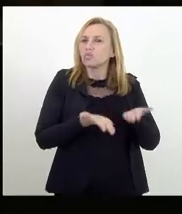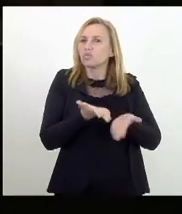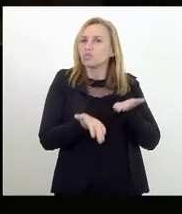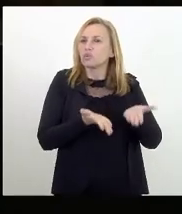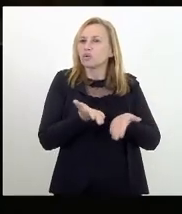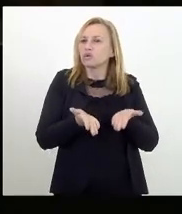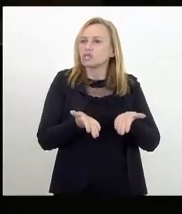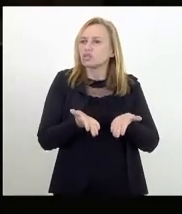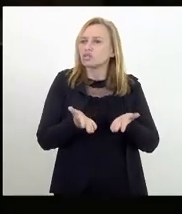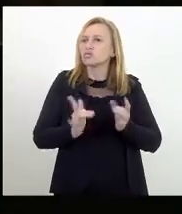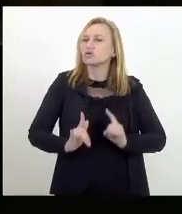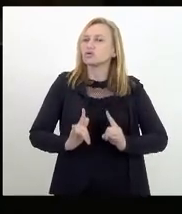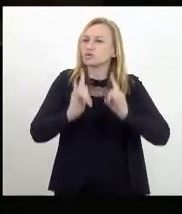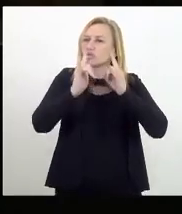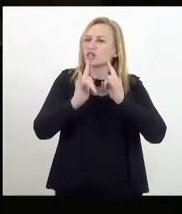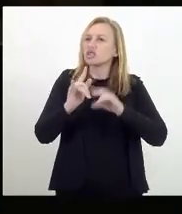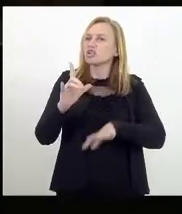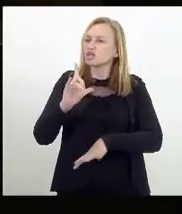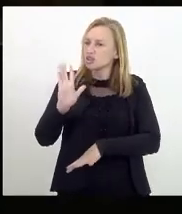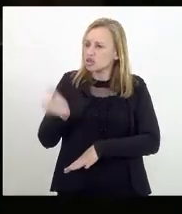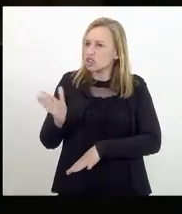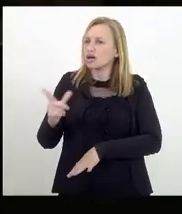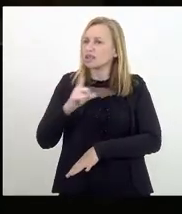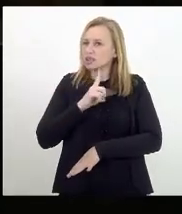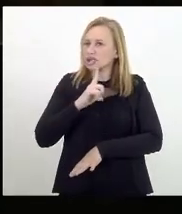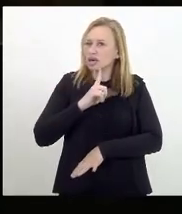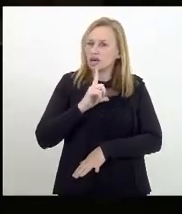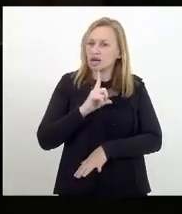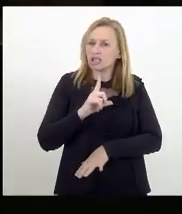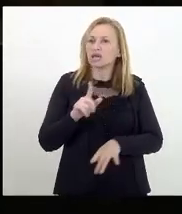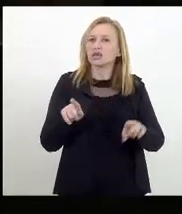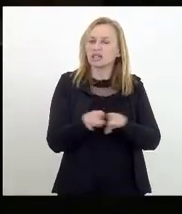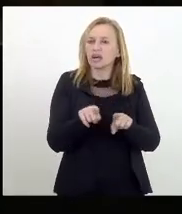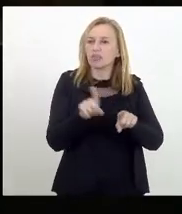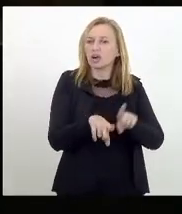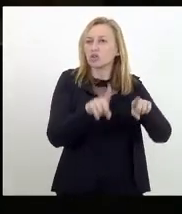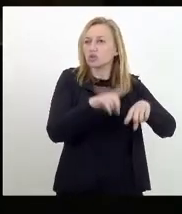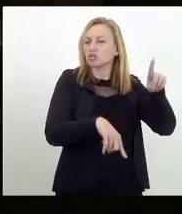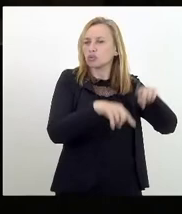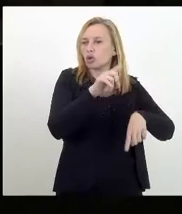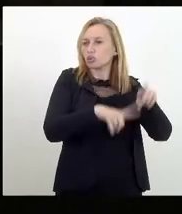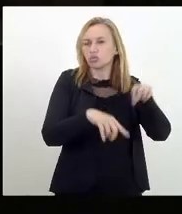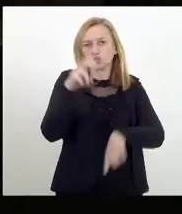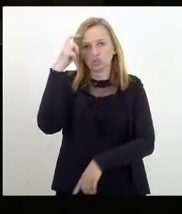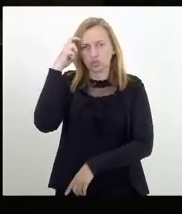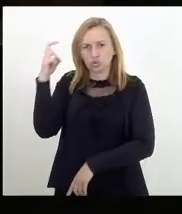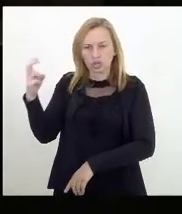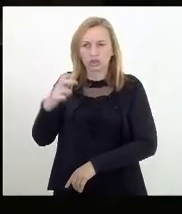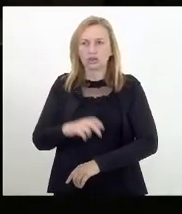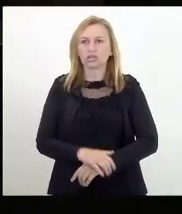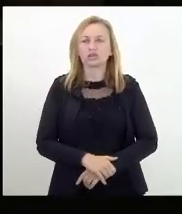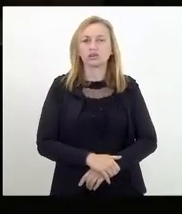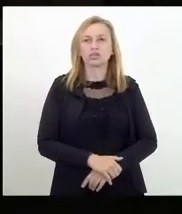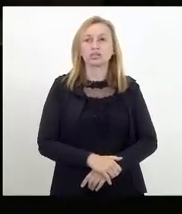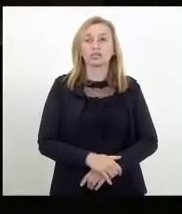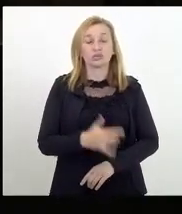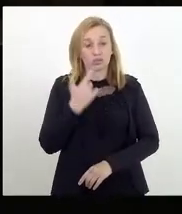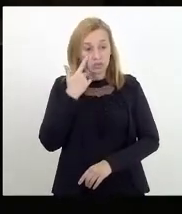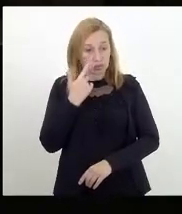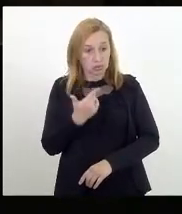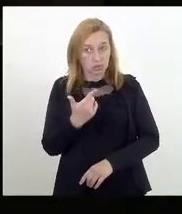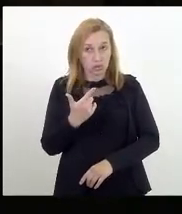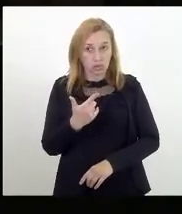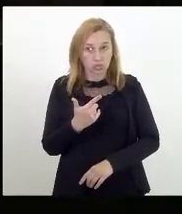tem nem os patrimônios leem os equipamentos culturais o vídeo aí